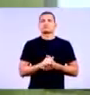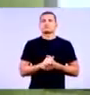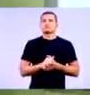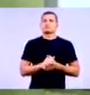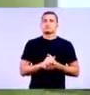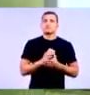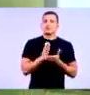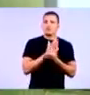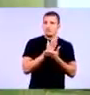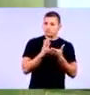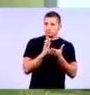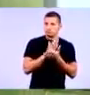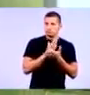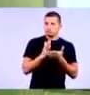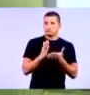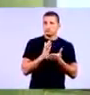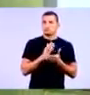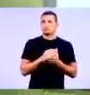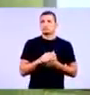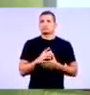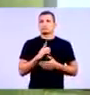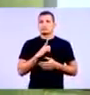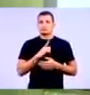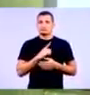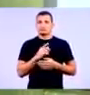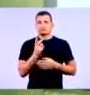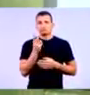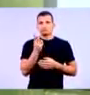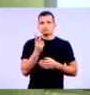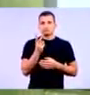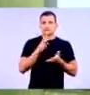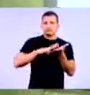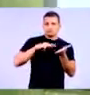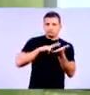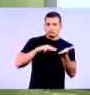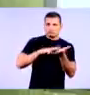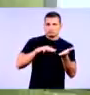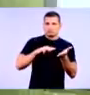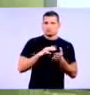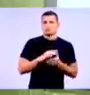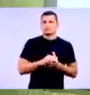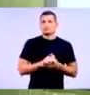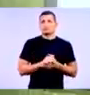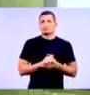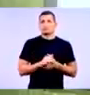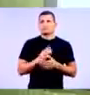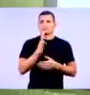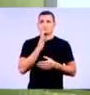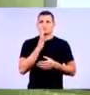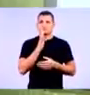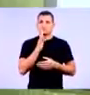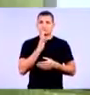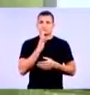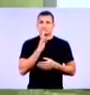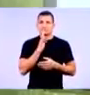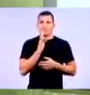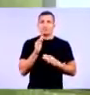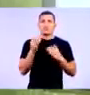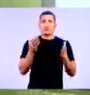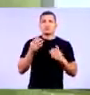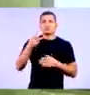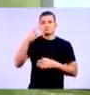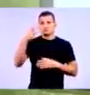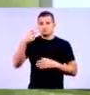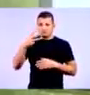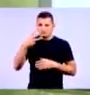instituições conjugam, ofertam as duas modalidades, as duas metodologias. Vamos conhecer quais são as 3 estruturas,